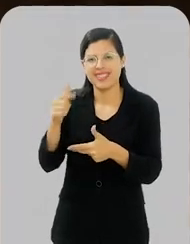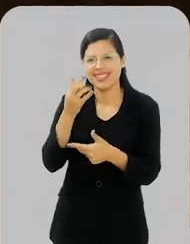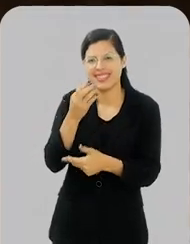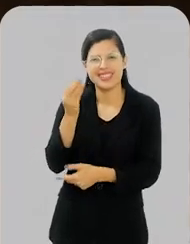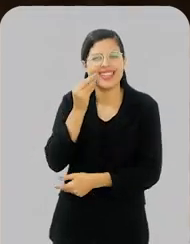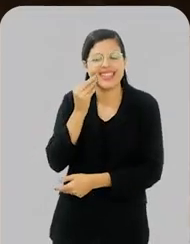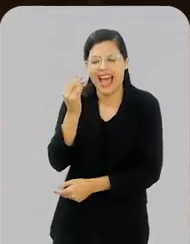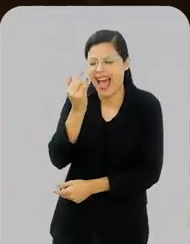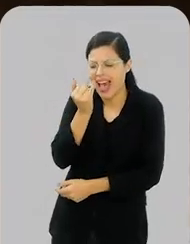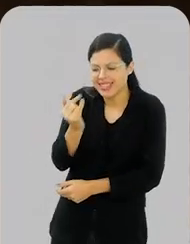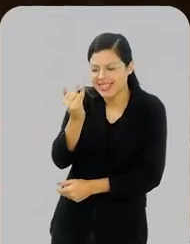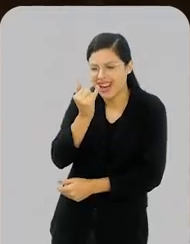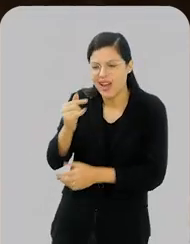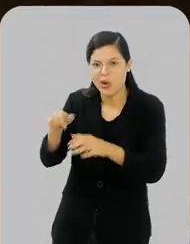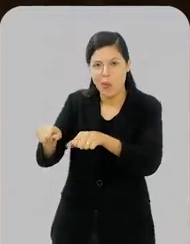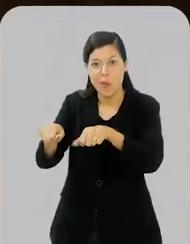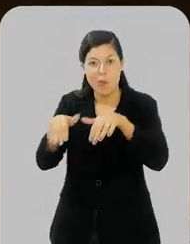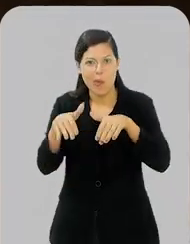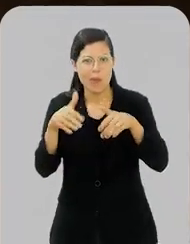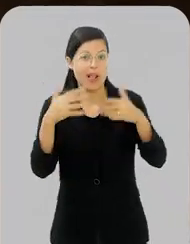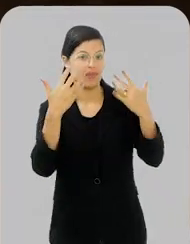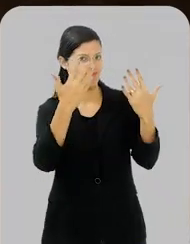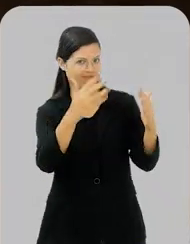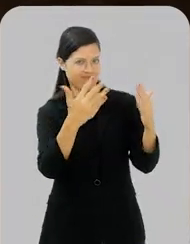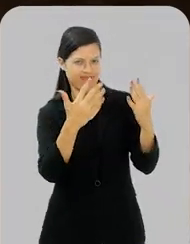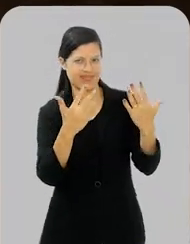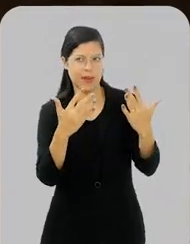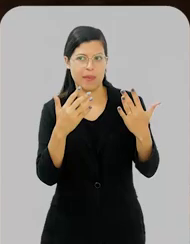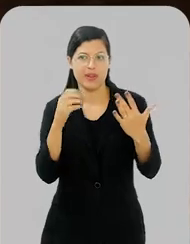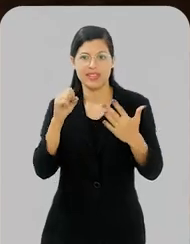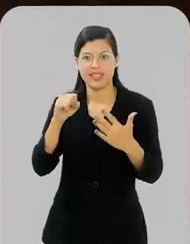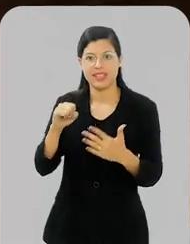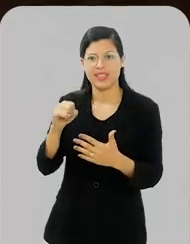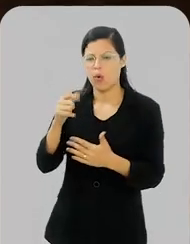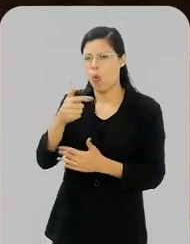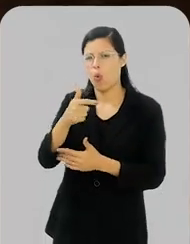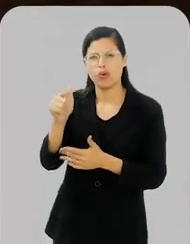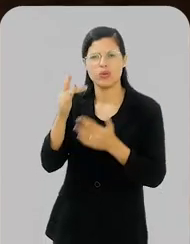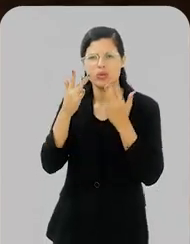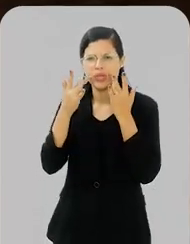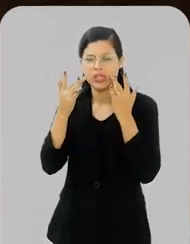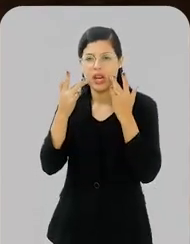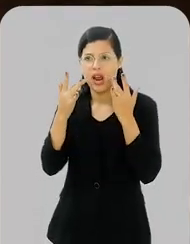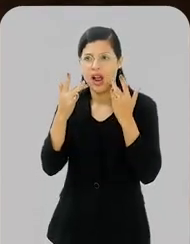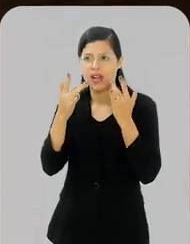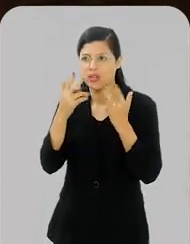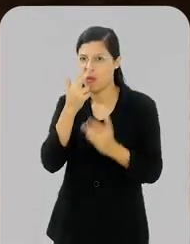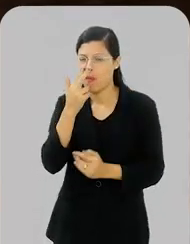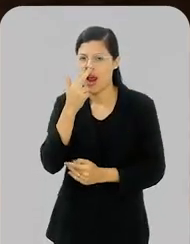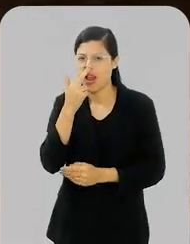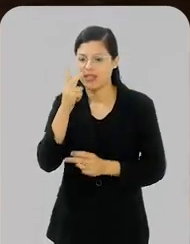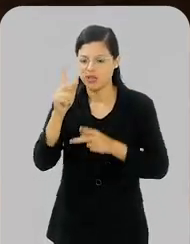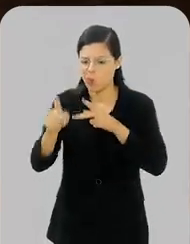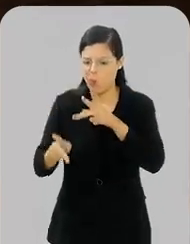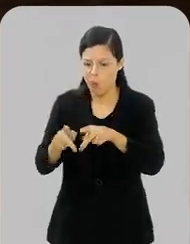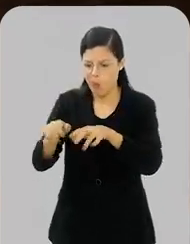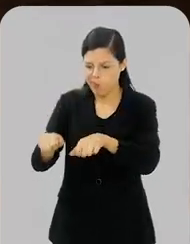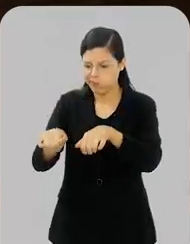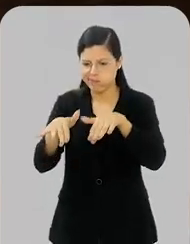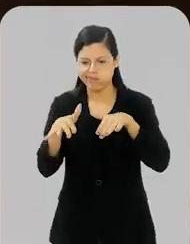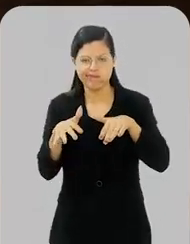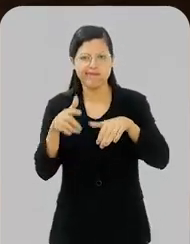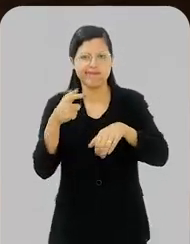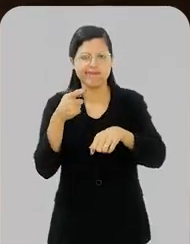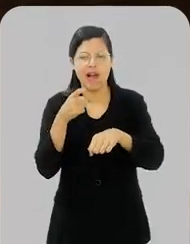O público aqui aplaude. Você vê uma porção dos grandes teatros, coisa assim, que o público é de uma